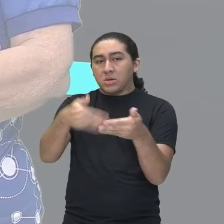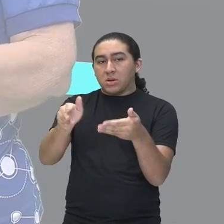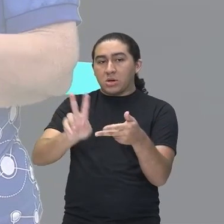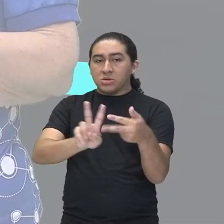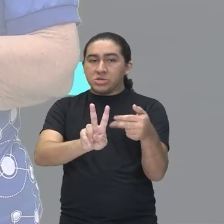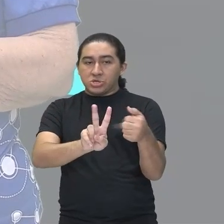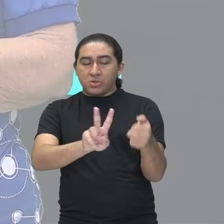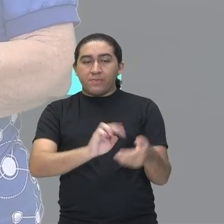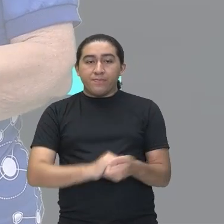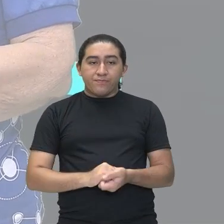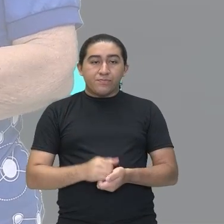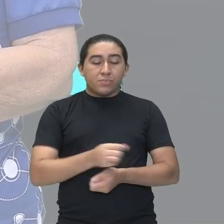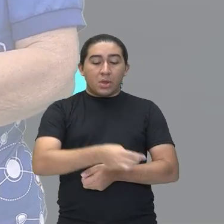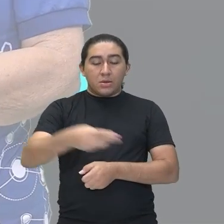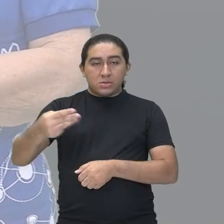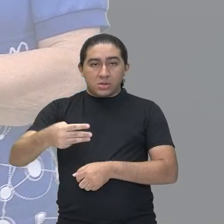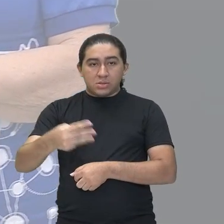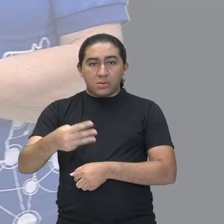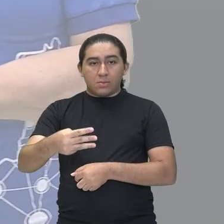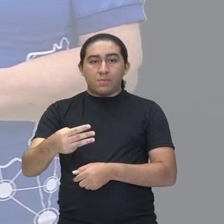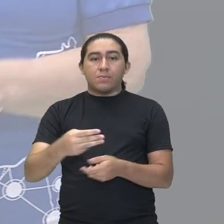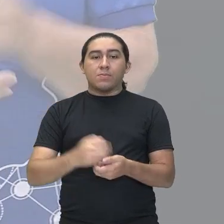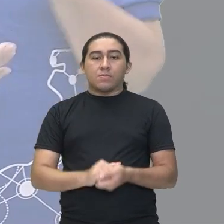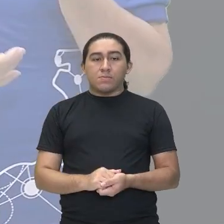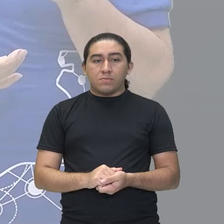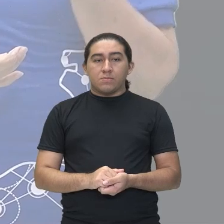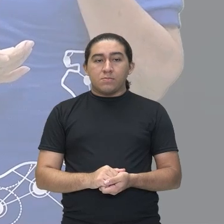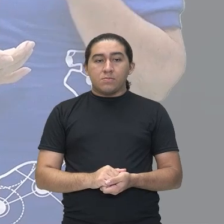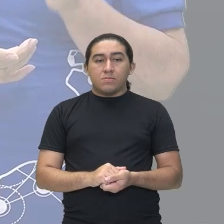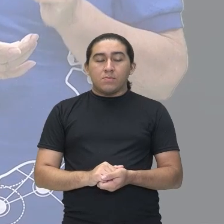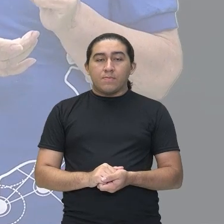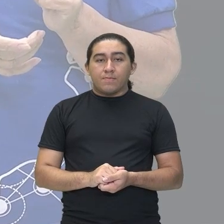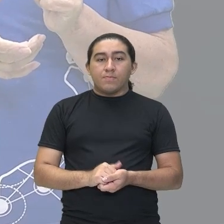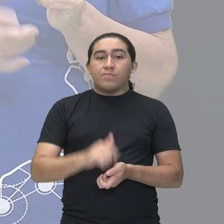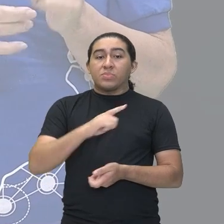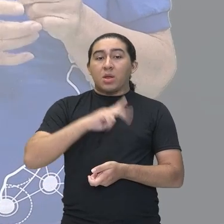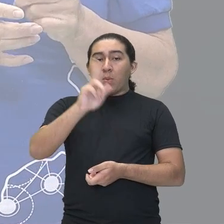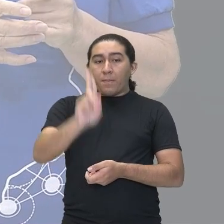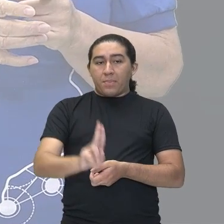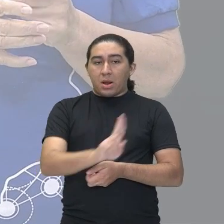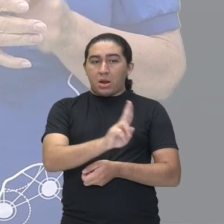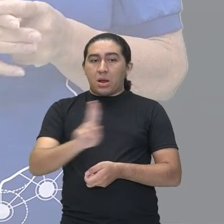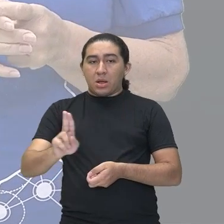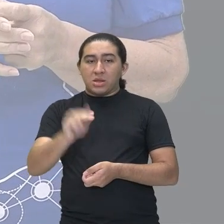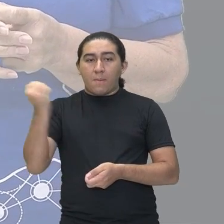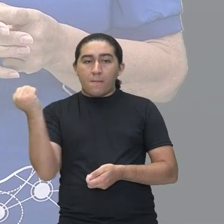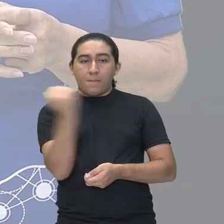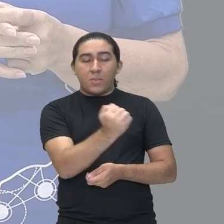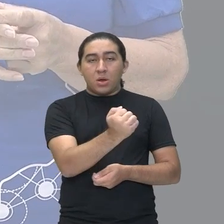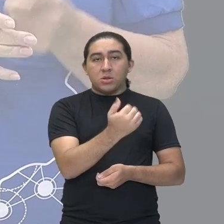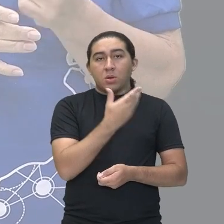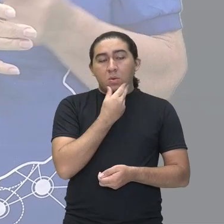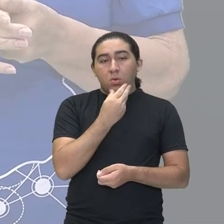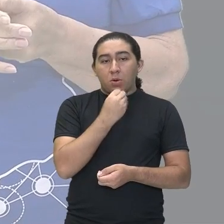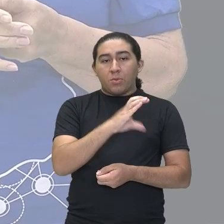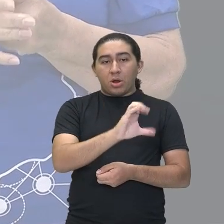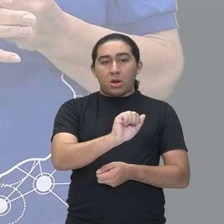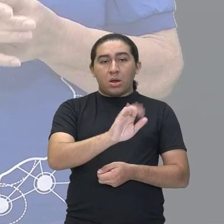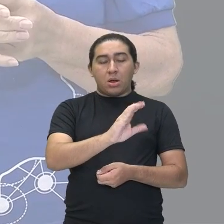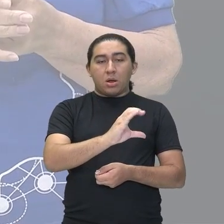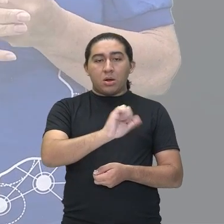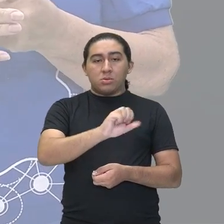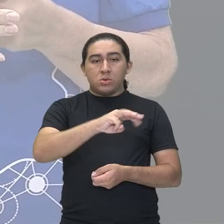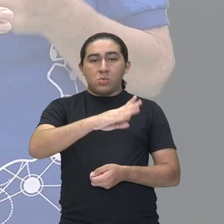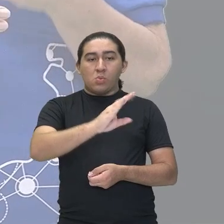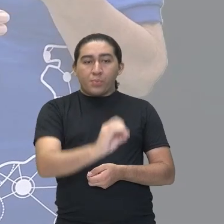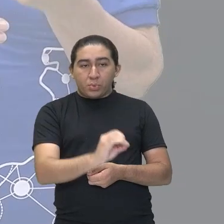indígenas. No canto 3, o maléfico padre Balda mata Cacambo com a